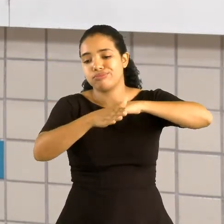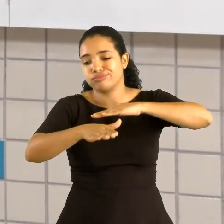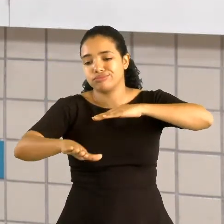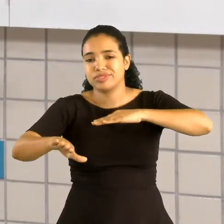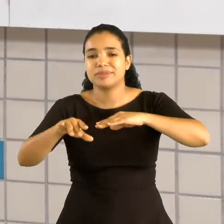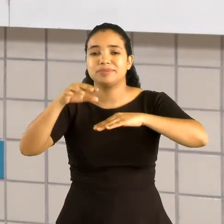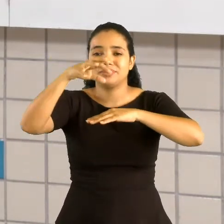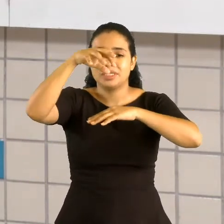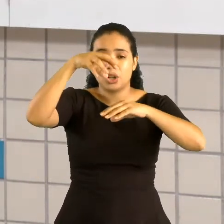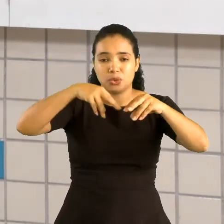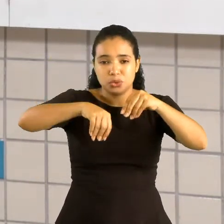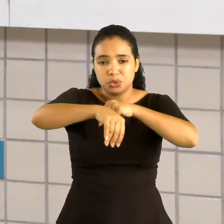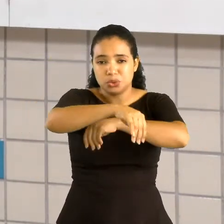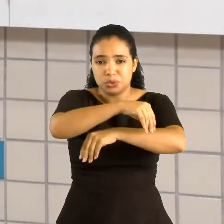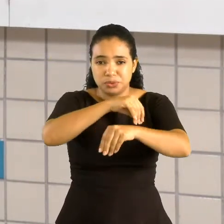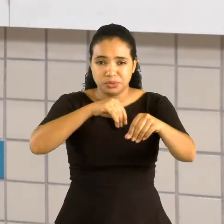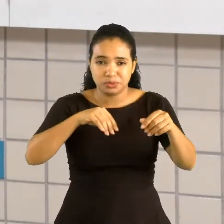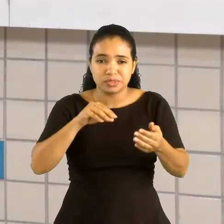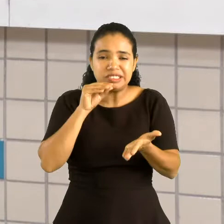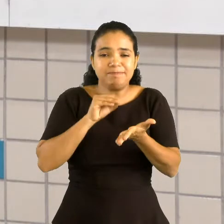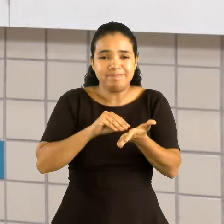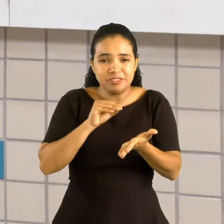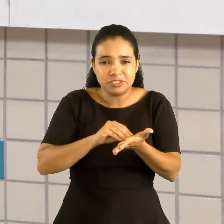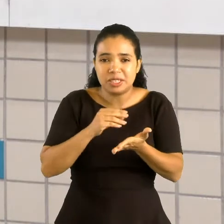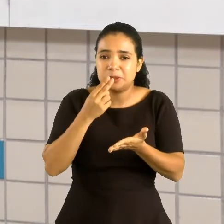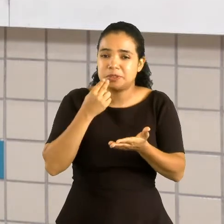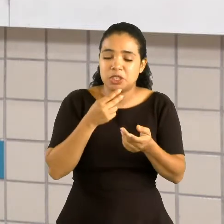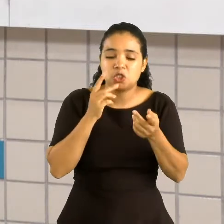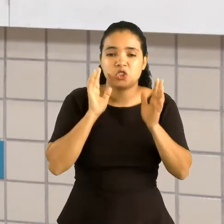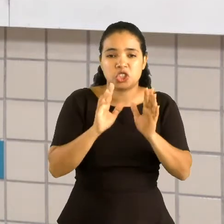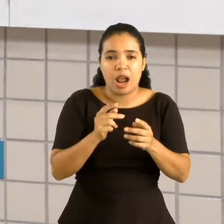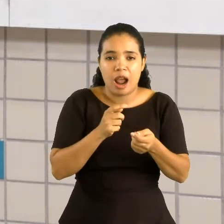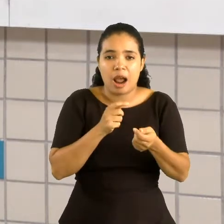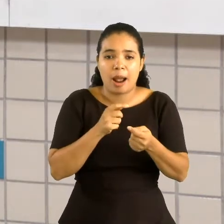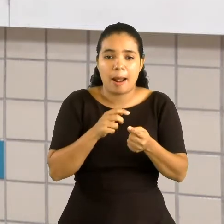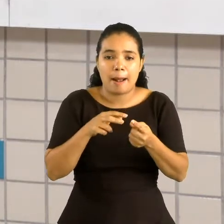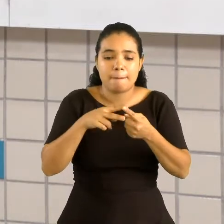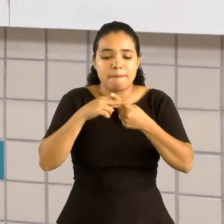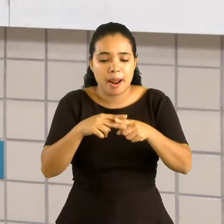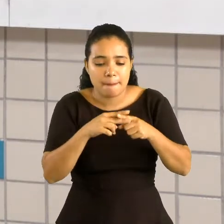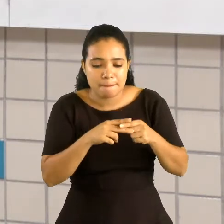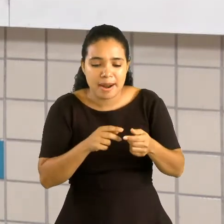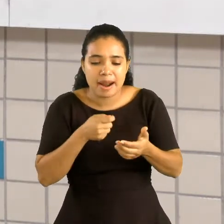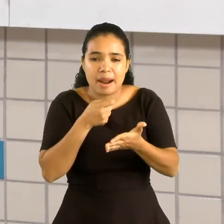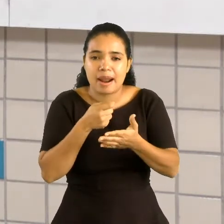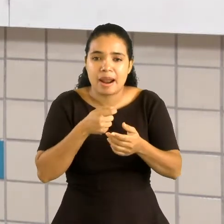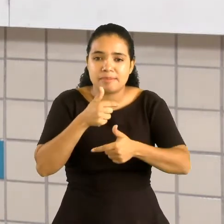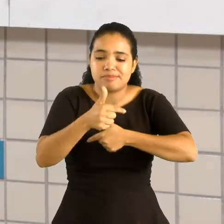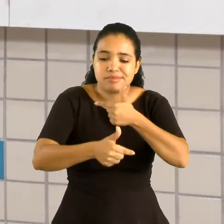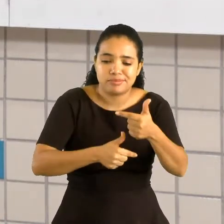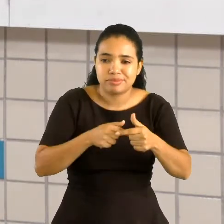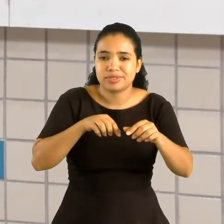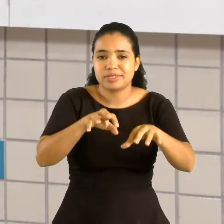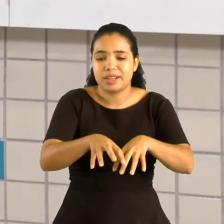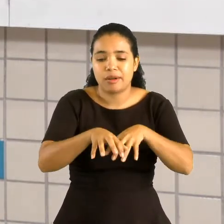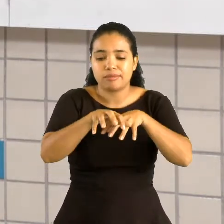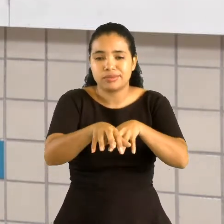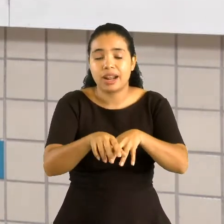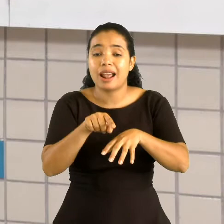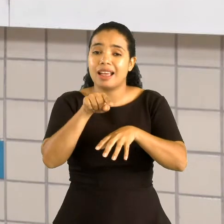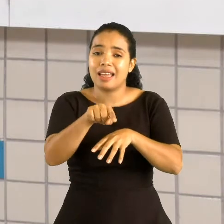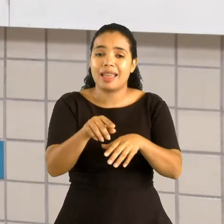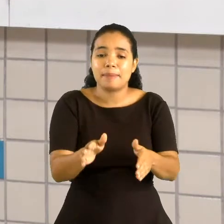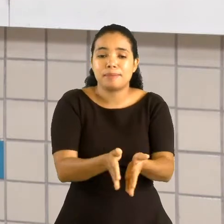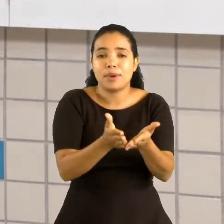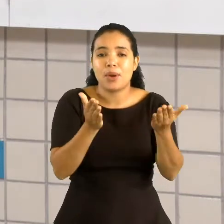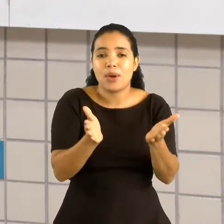que talvez já foi muito mexido, muito machucado, e ele é um solo pobre em